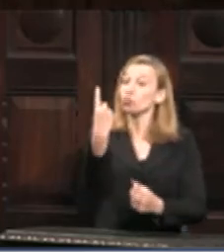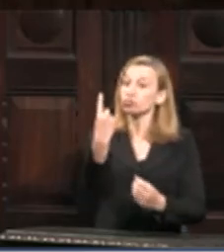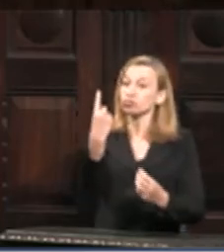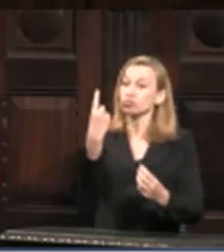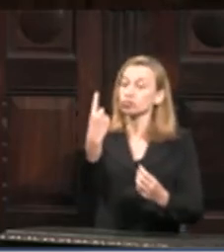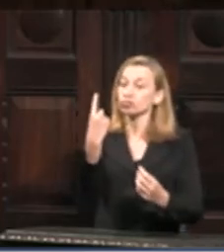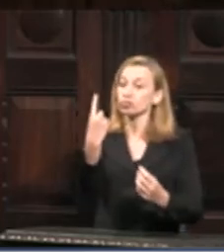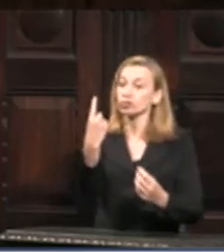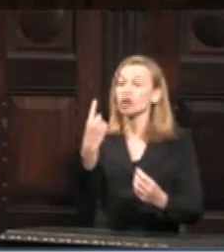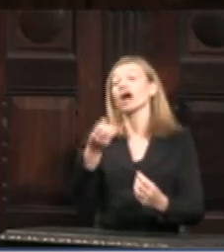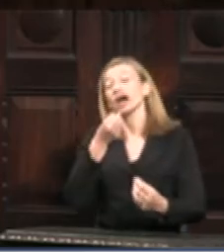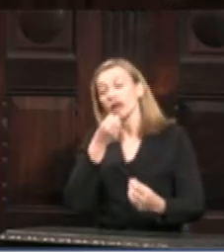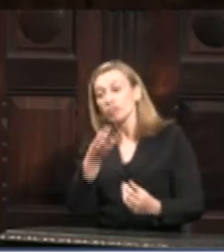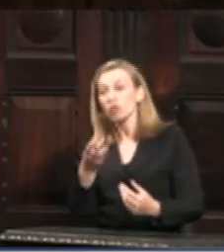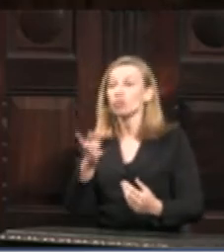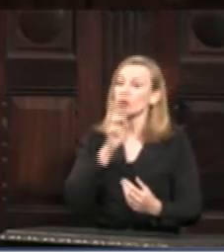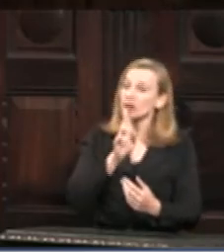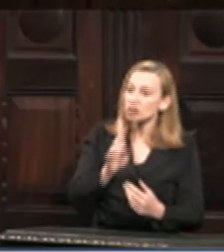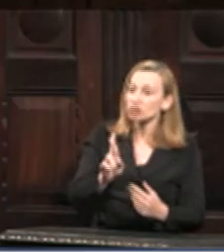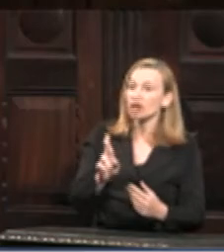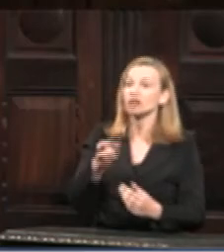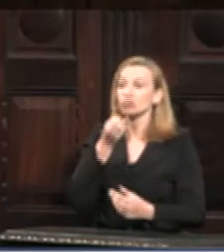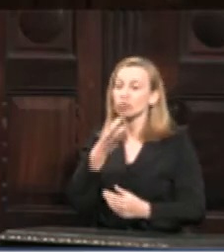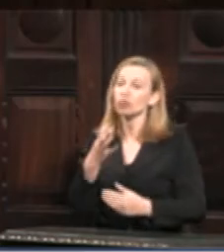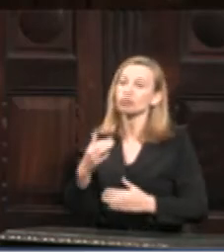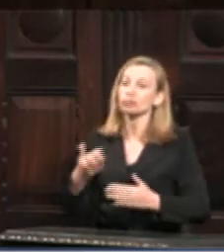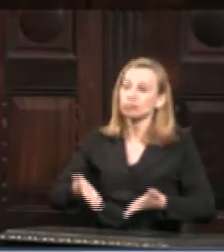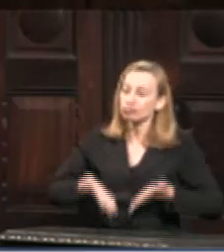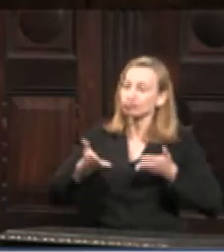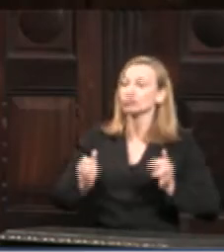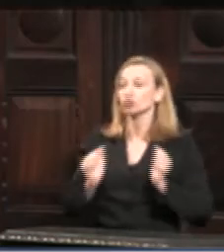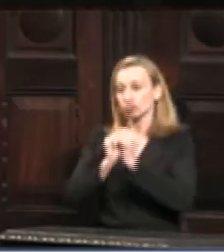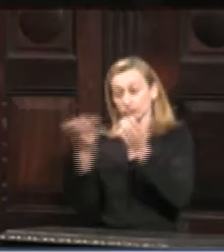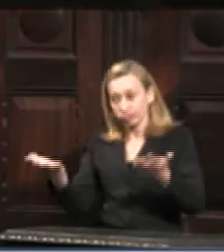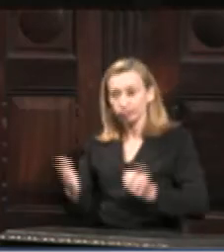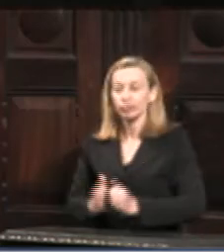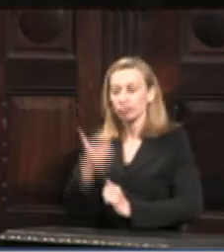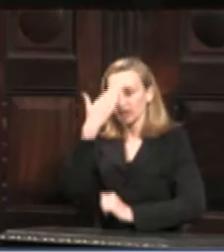num resultado que seja mais participativo. Obrigado, presidente.